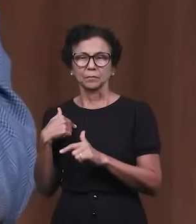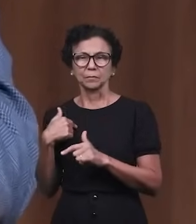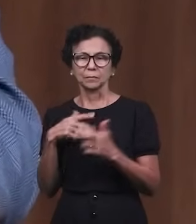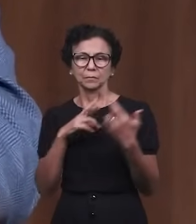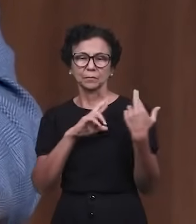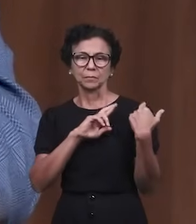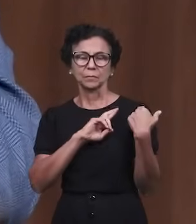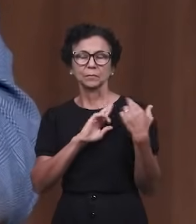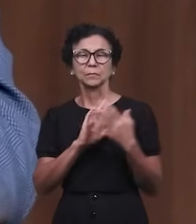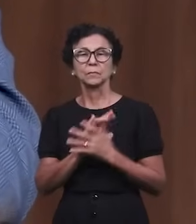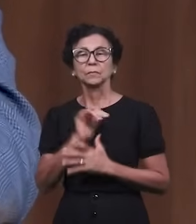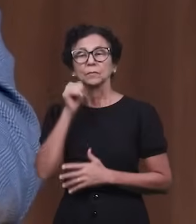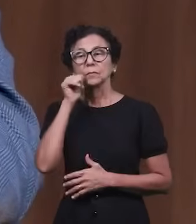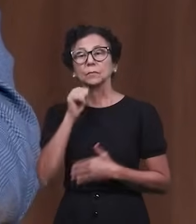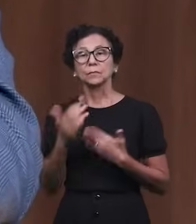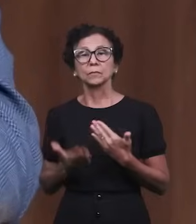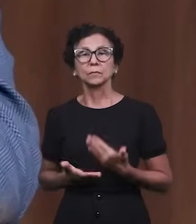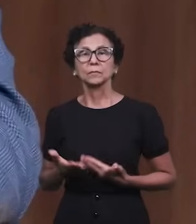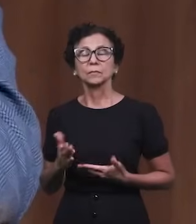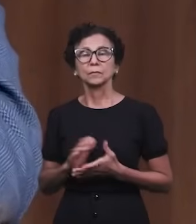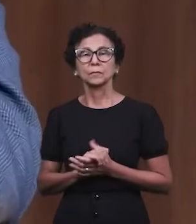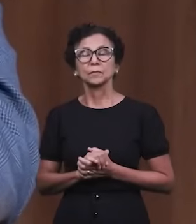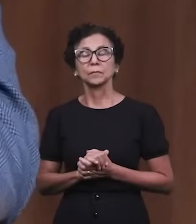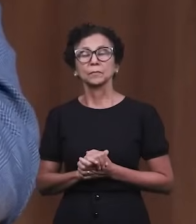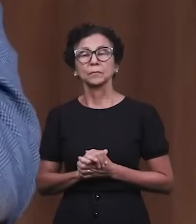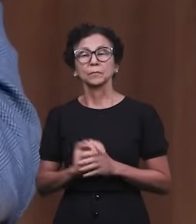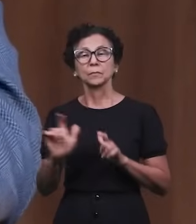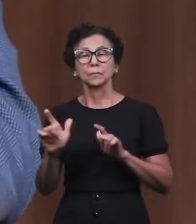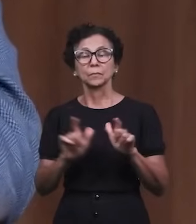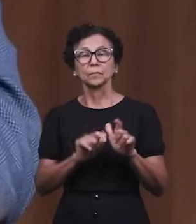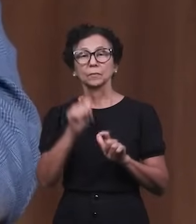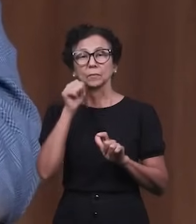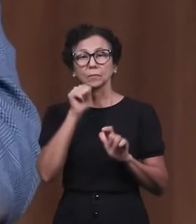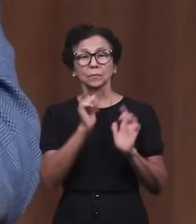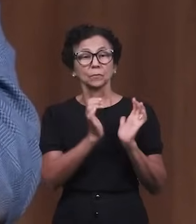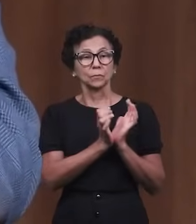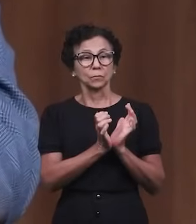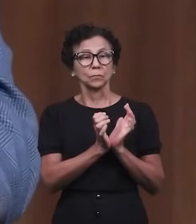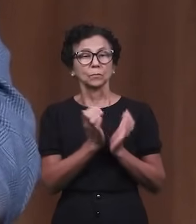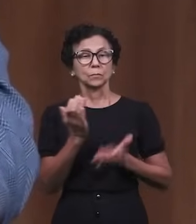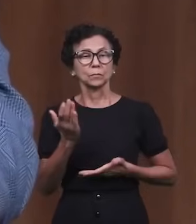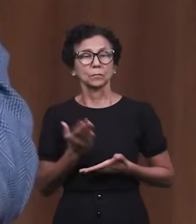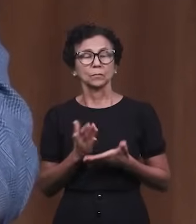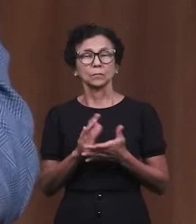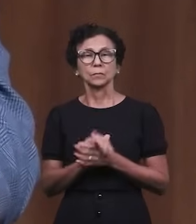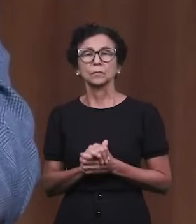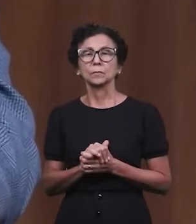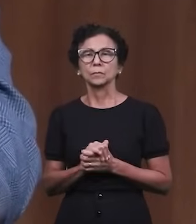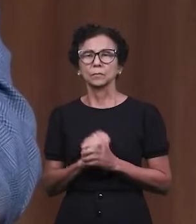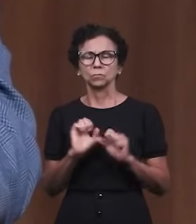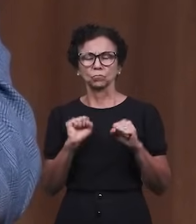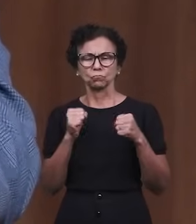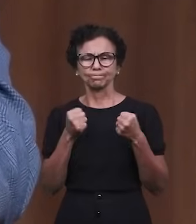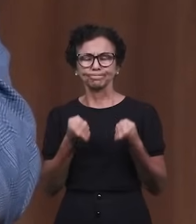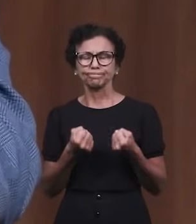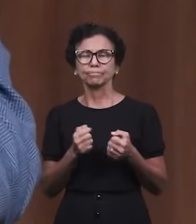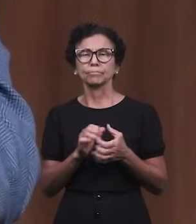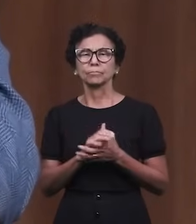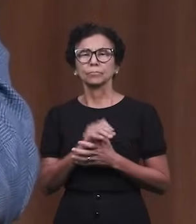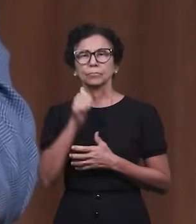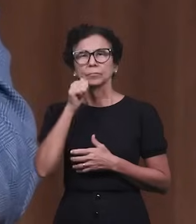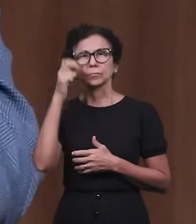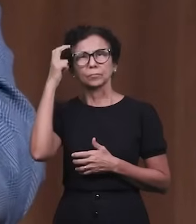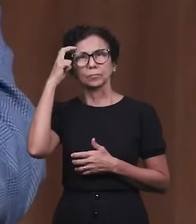senhoras, dedicadíssima irmã, dedicadíssima. Assim, muito atenta à doutrina, ela uma